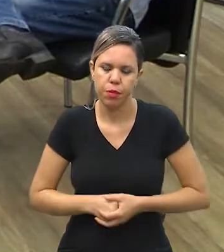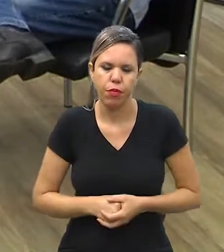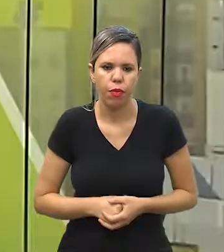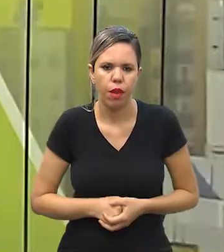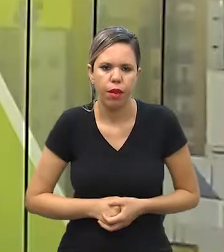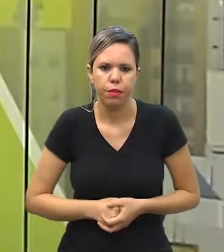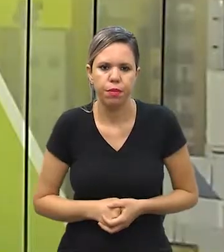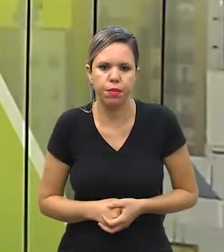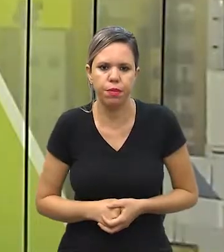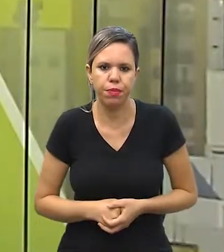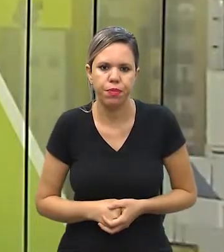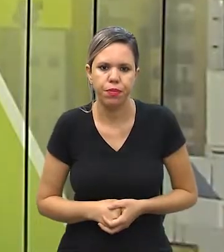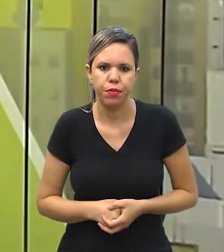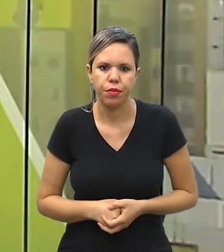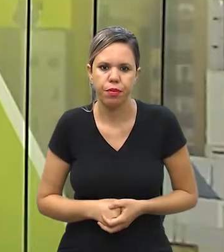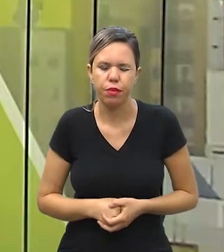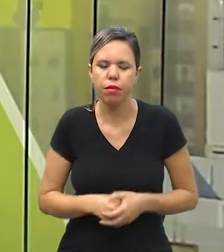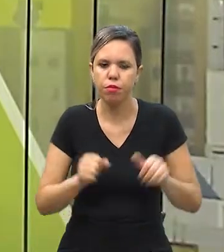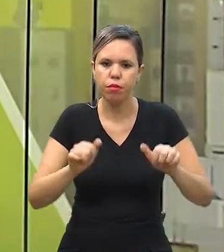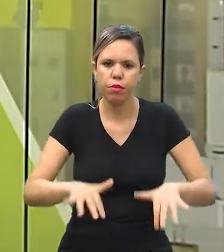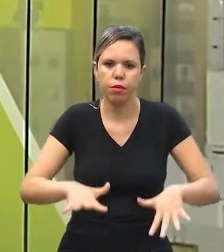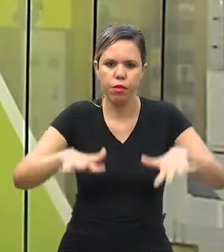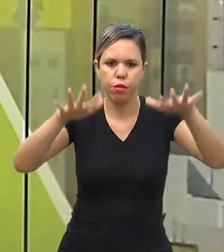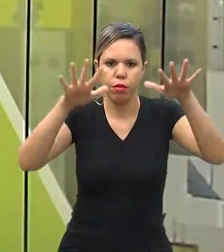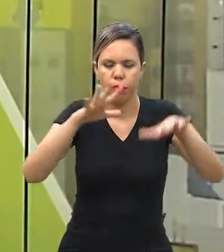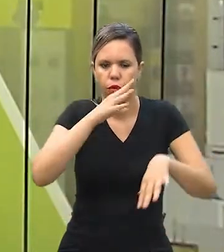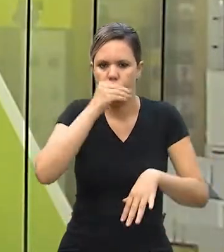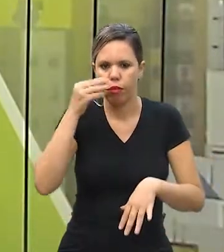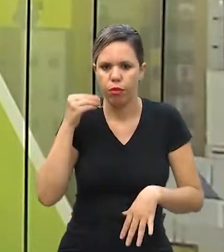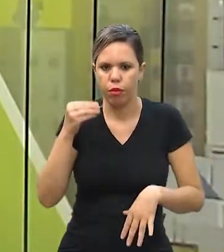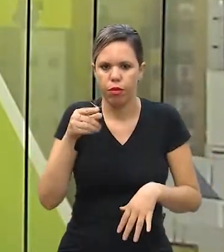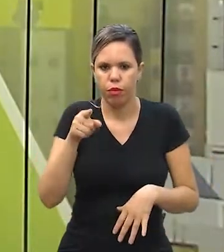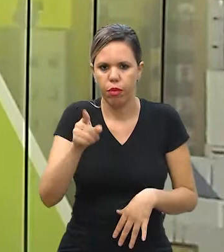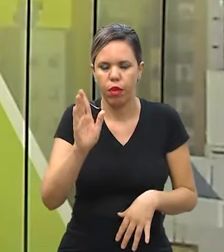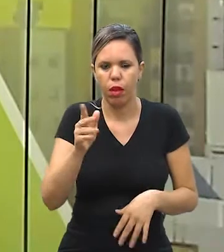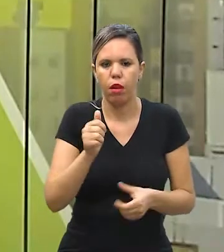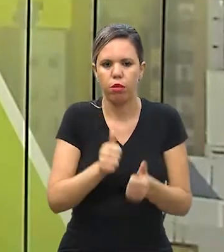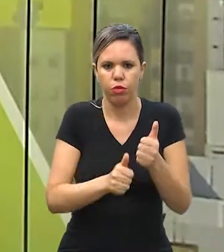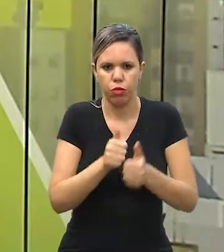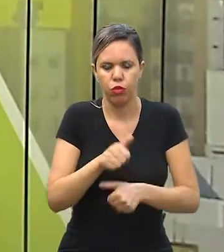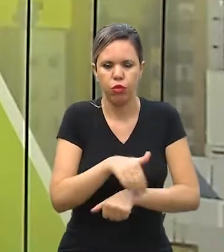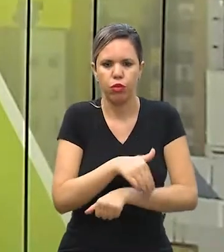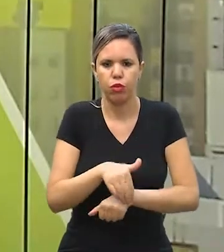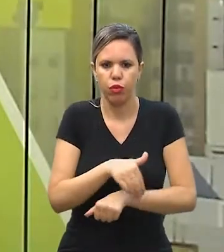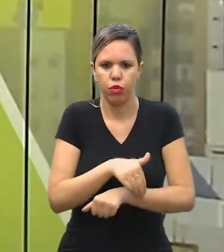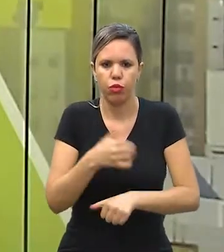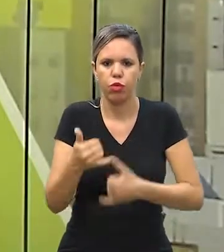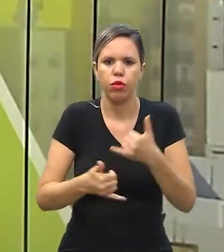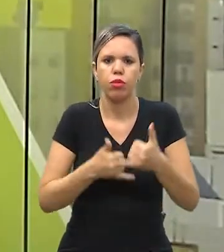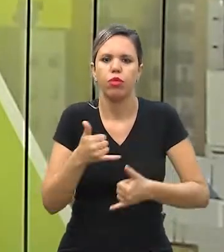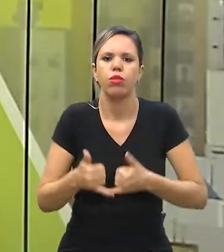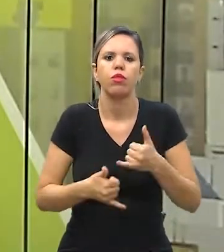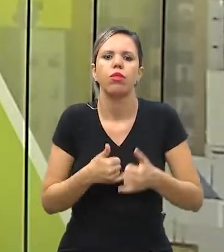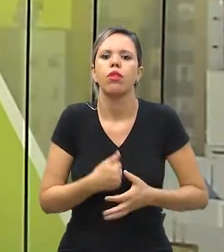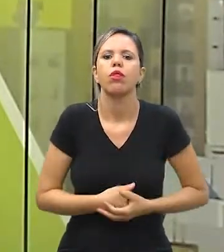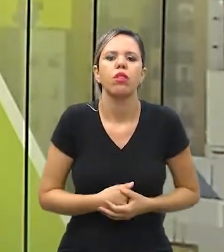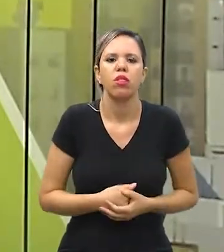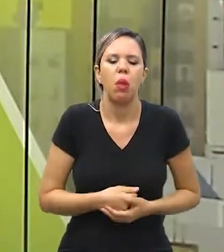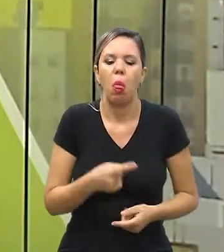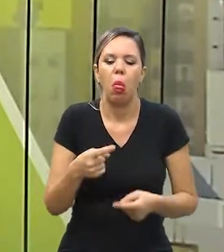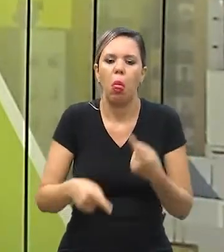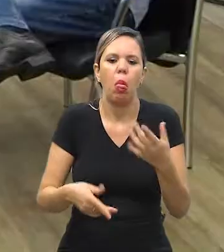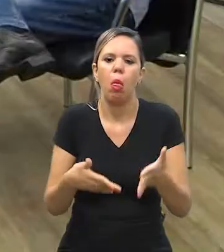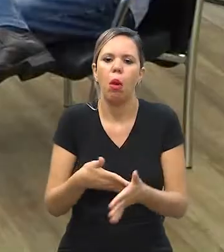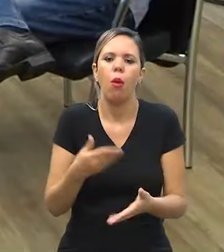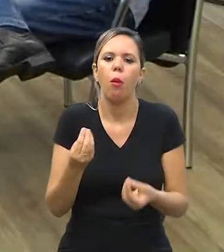Bacana. E nessa época de infância, de adolescência, você jogava bola na rua, brincava, os seus pais não deixavam?